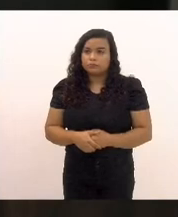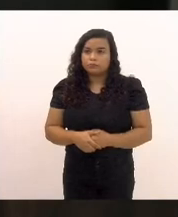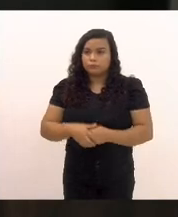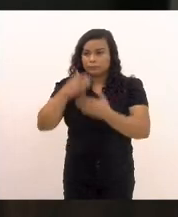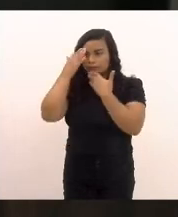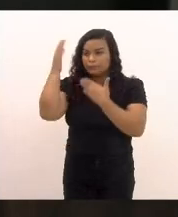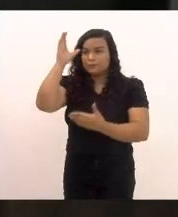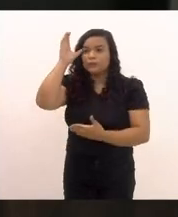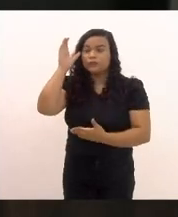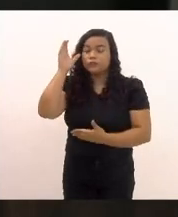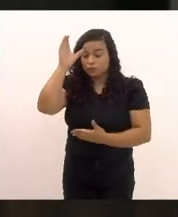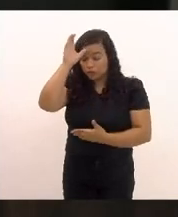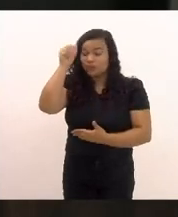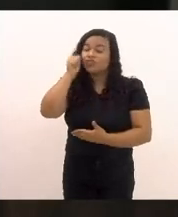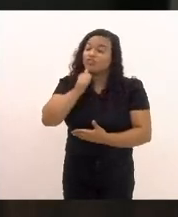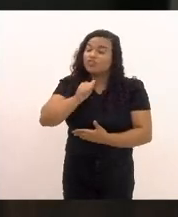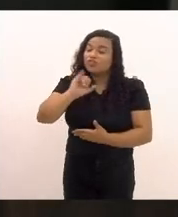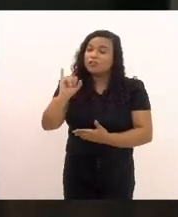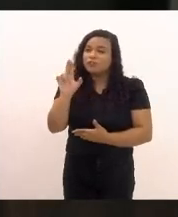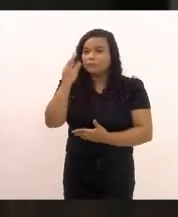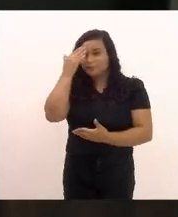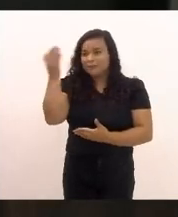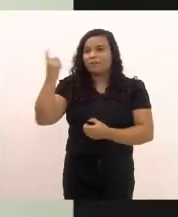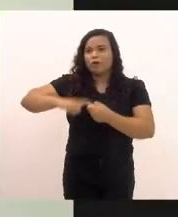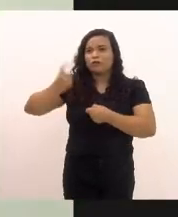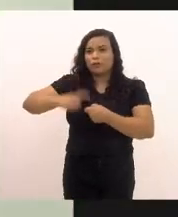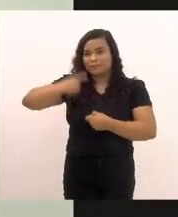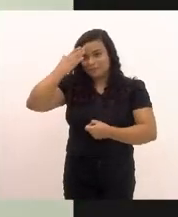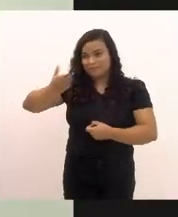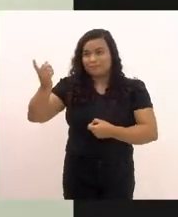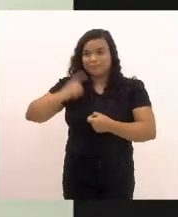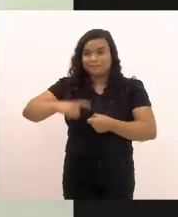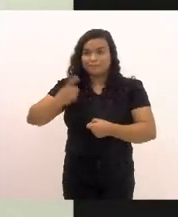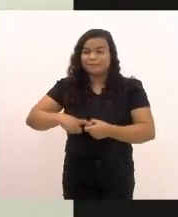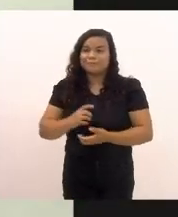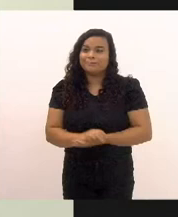Obrigada, tia Ju. Obrigado, voltou.